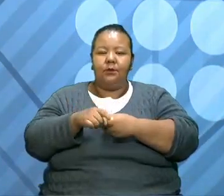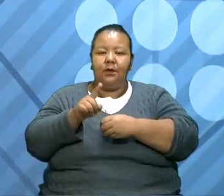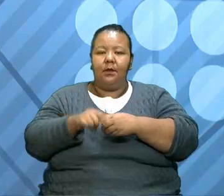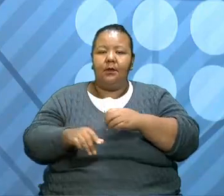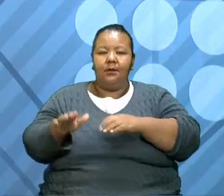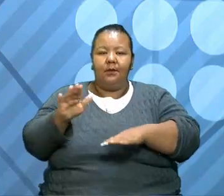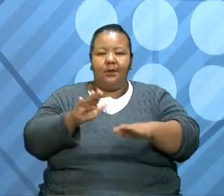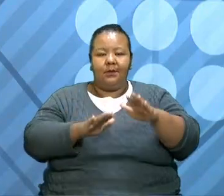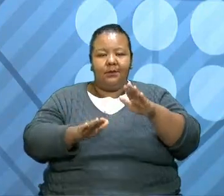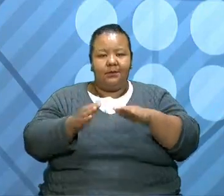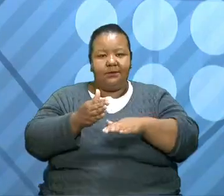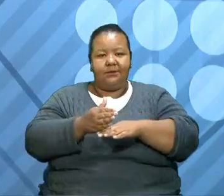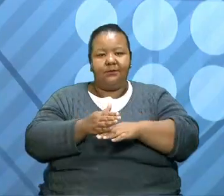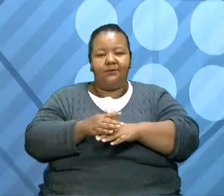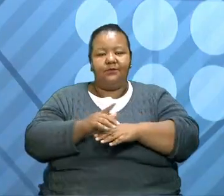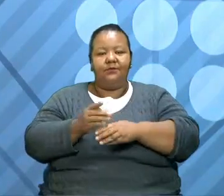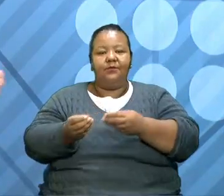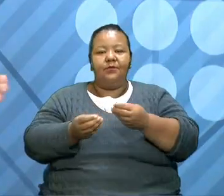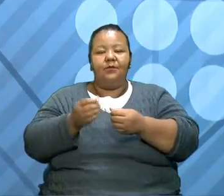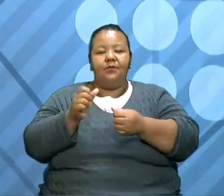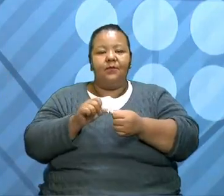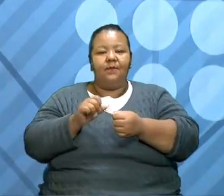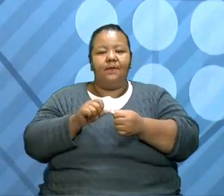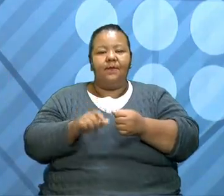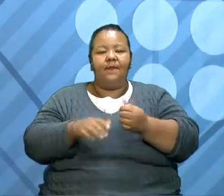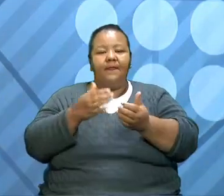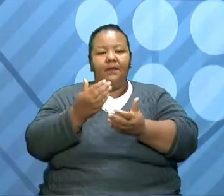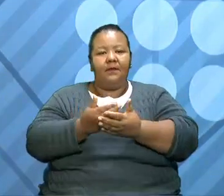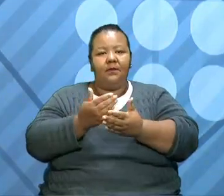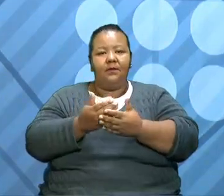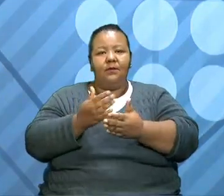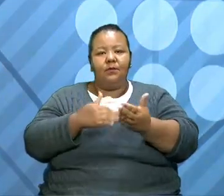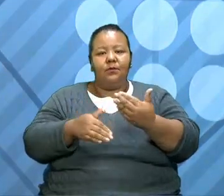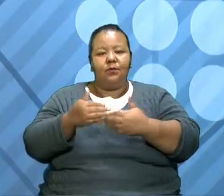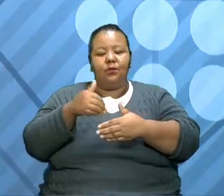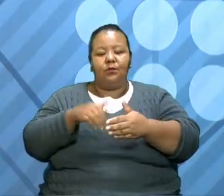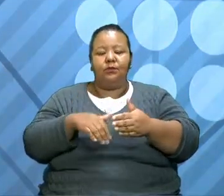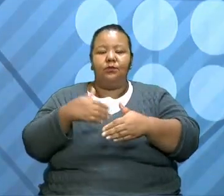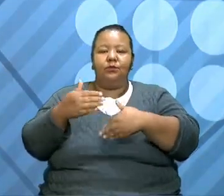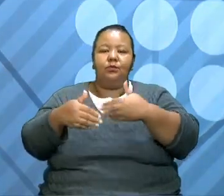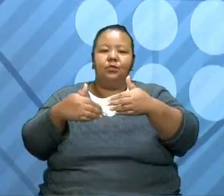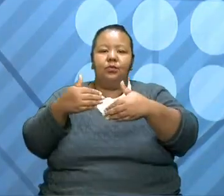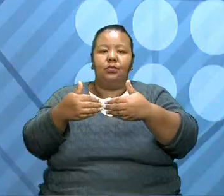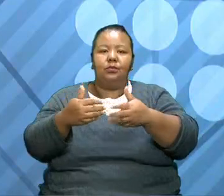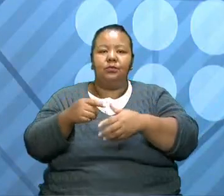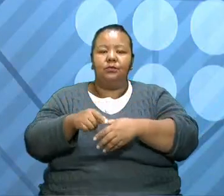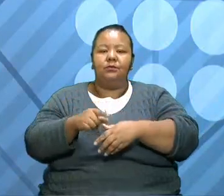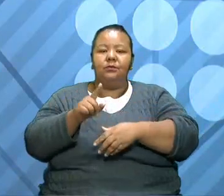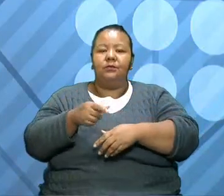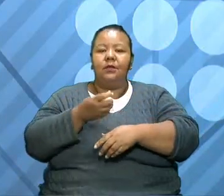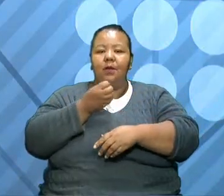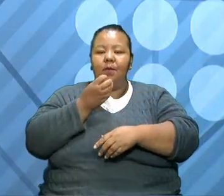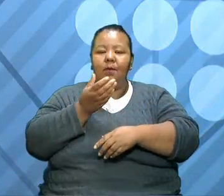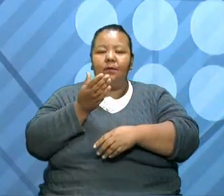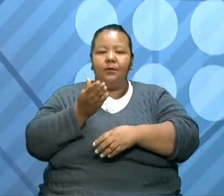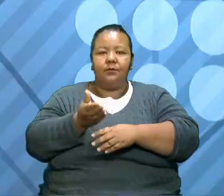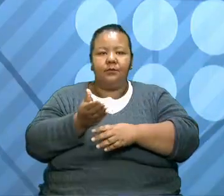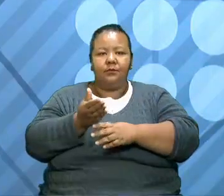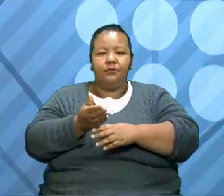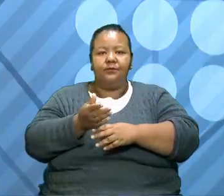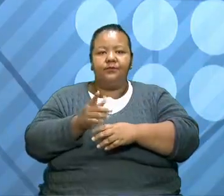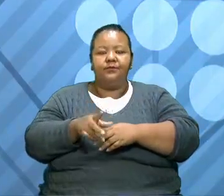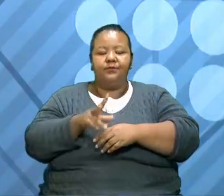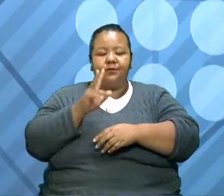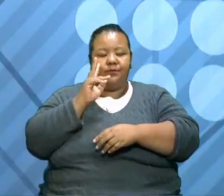organização. Como que fazendo isso? Estudando todos os processos. que que eu indico para você?